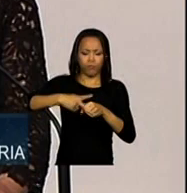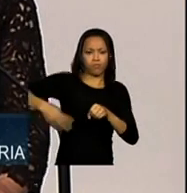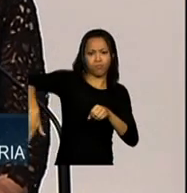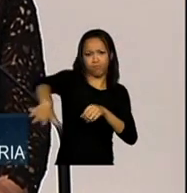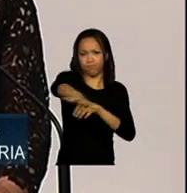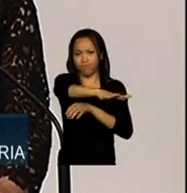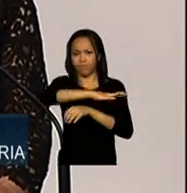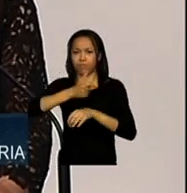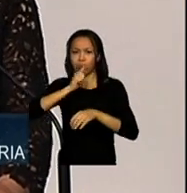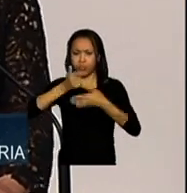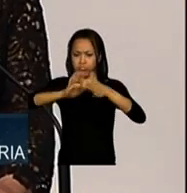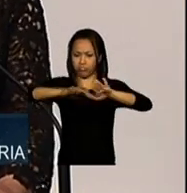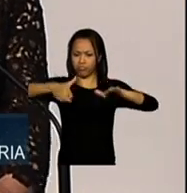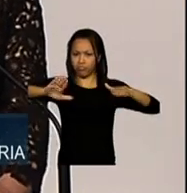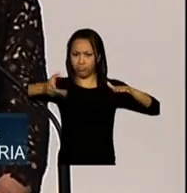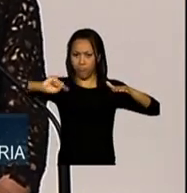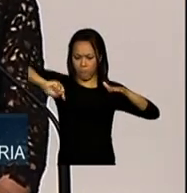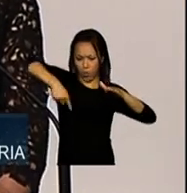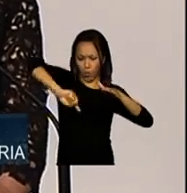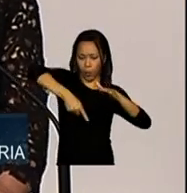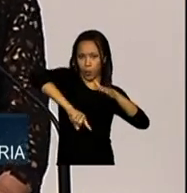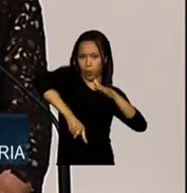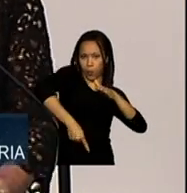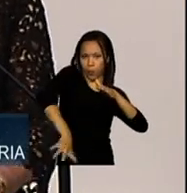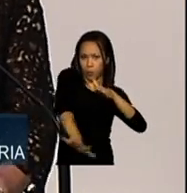seu gigantismo,